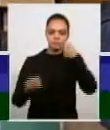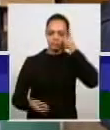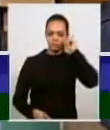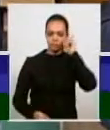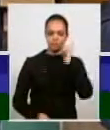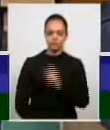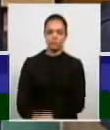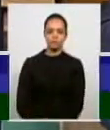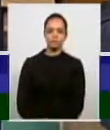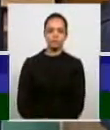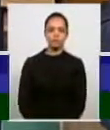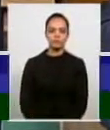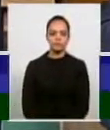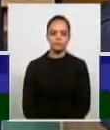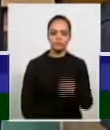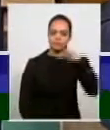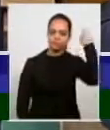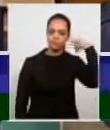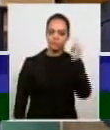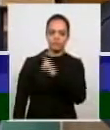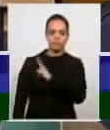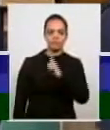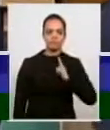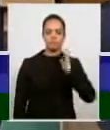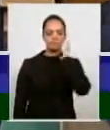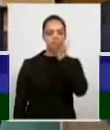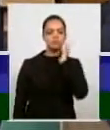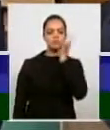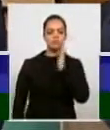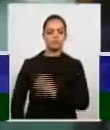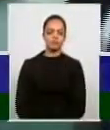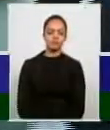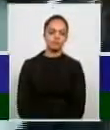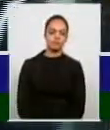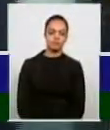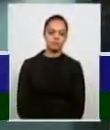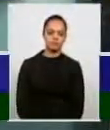ontem. Vereadora Gláucia, com a palavra nesse momento.